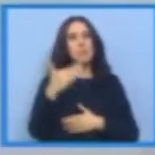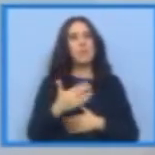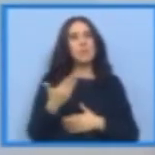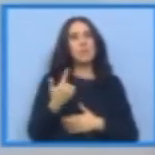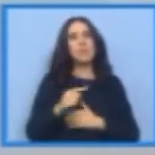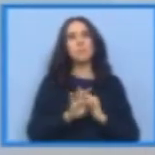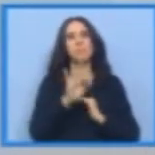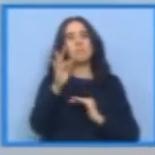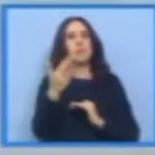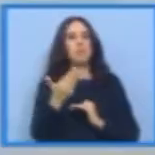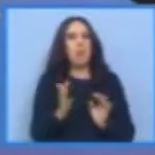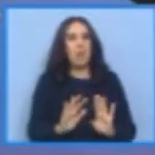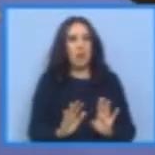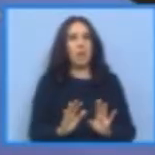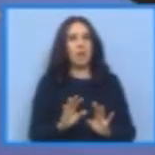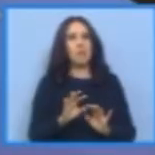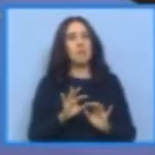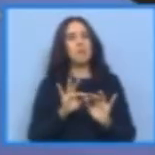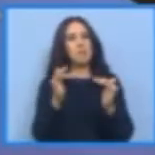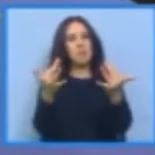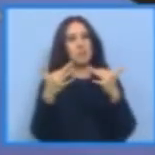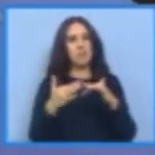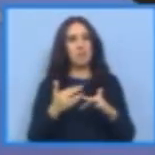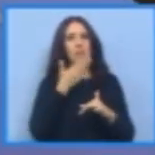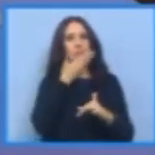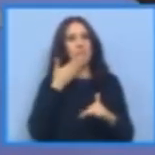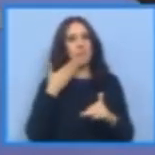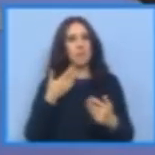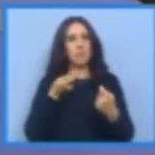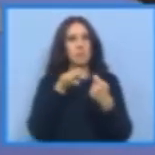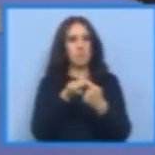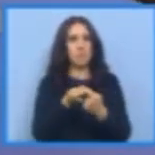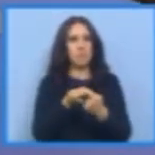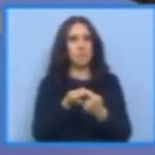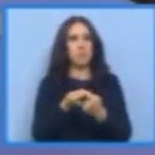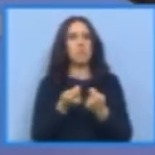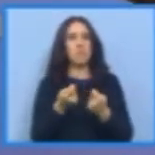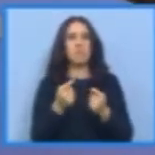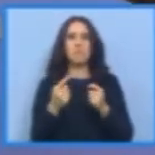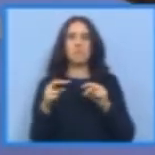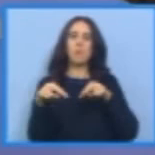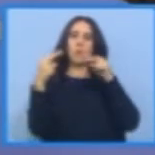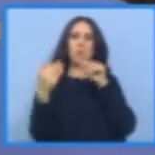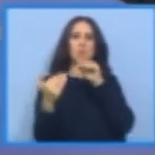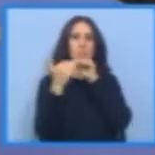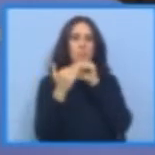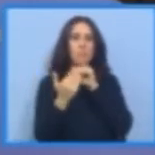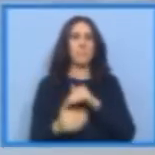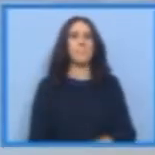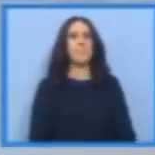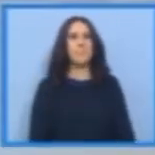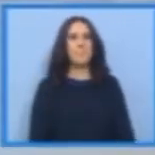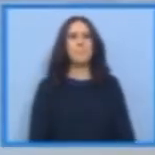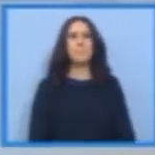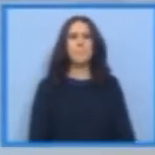emigrar. A migração circular seria a resposta e olharmos de igual para igual. Que políticas